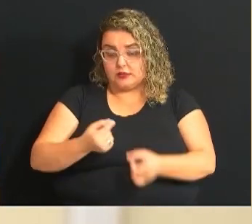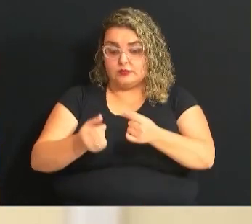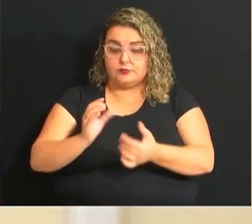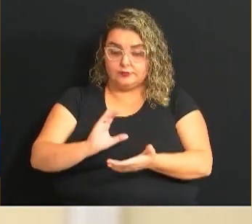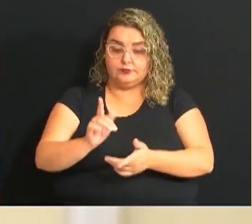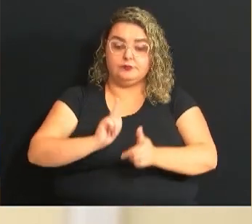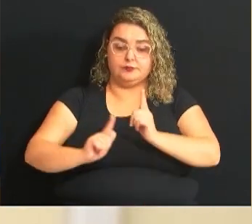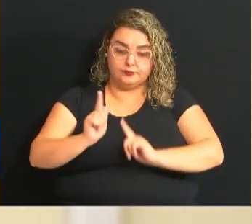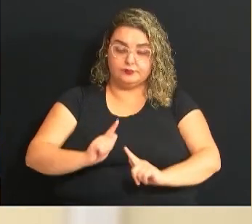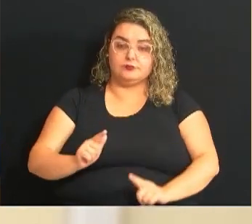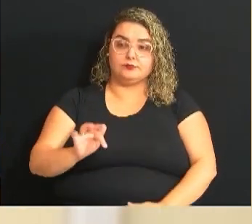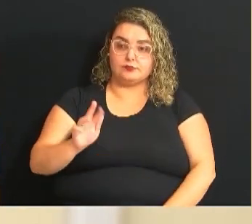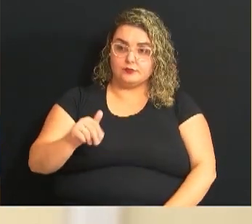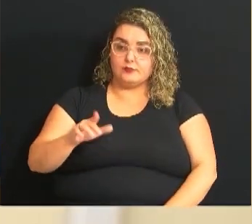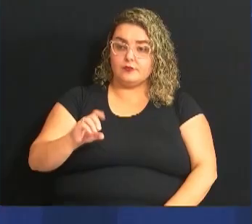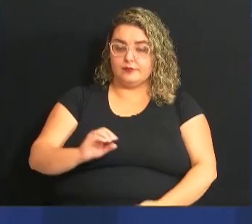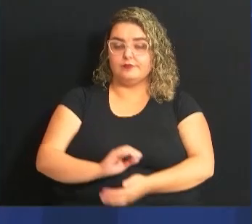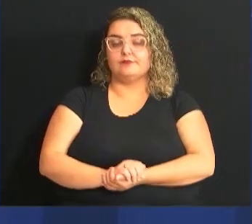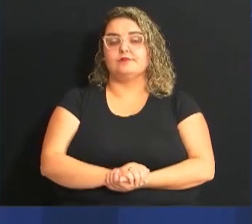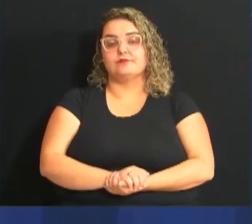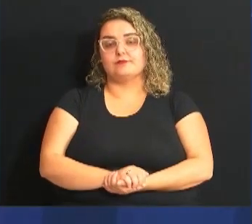desse Fundo de Desenvolvimento Urbano.